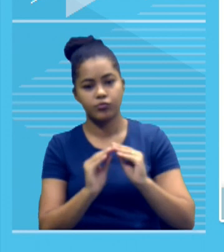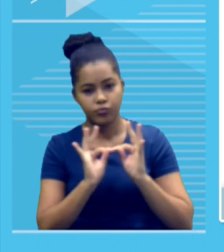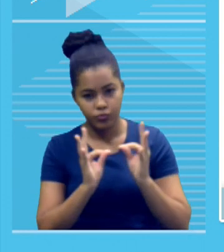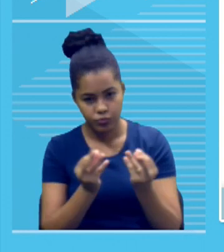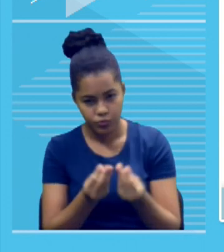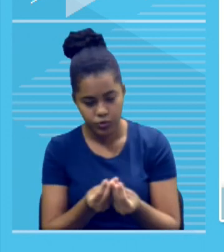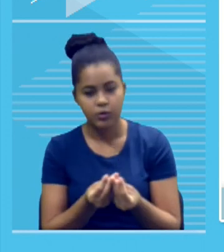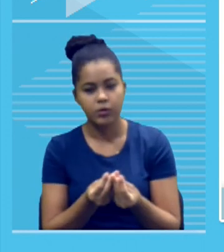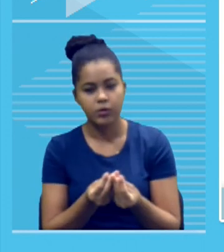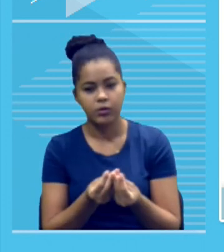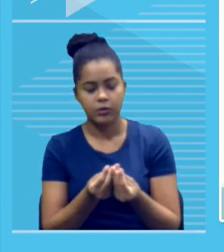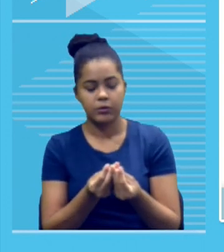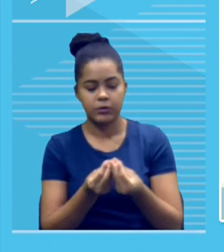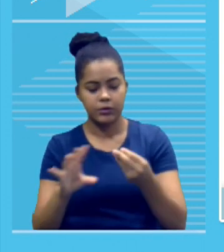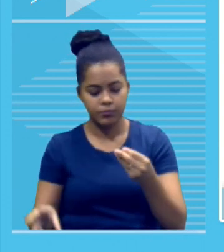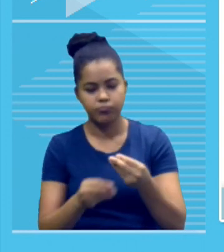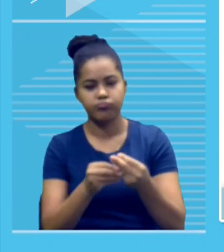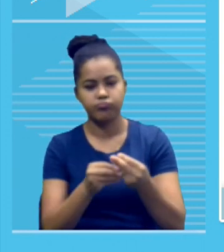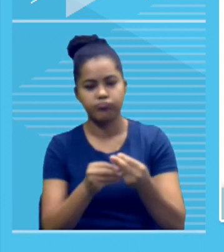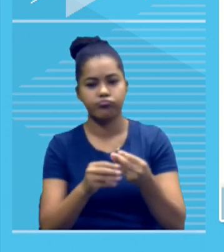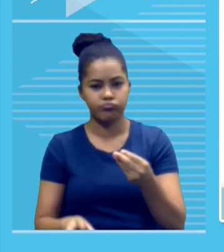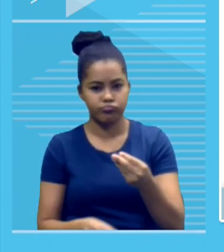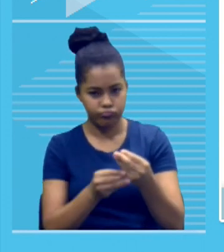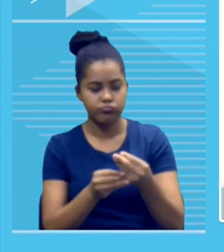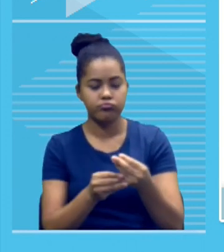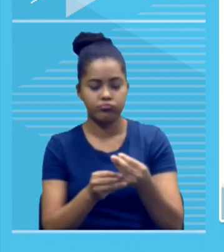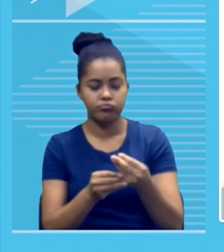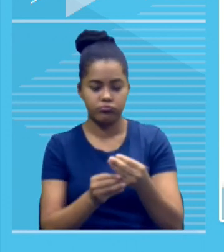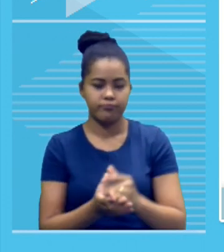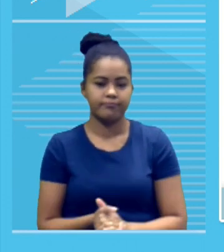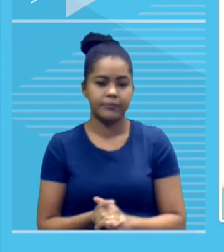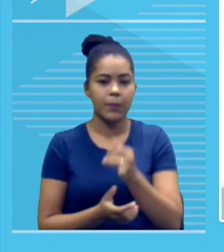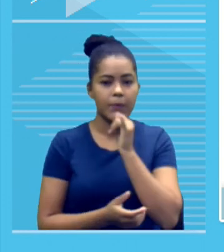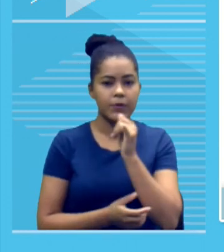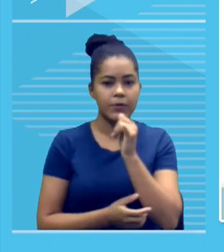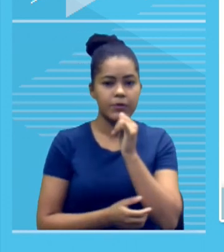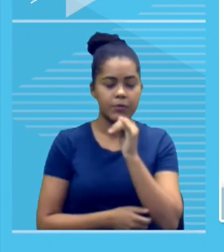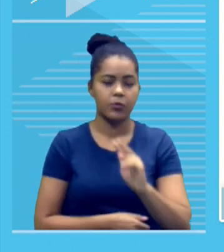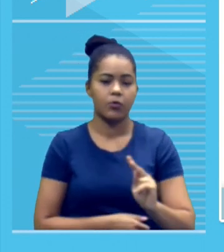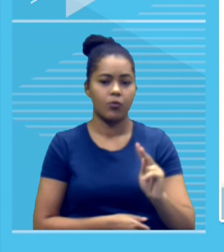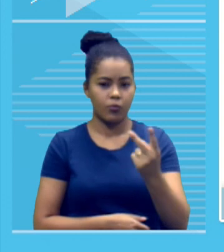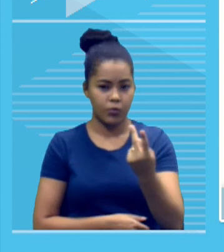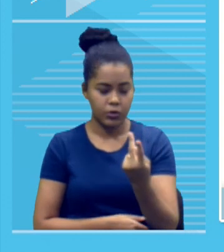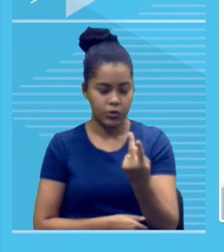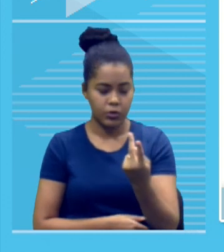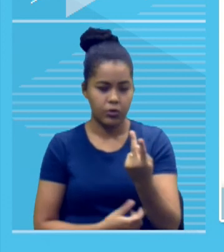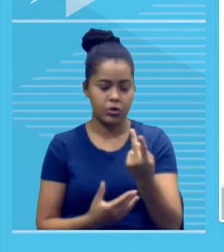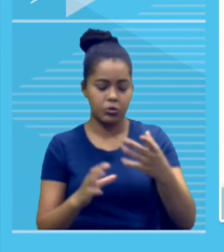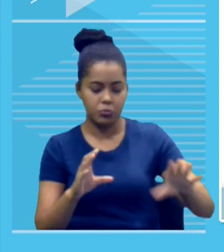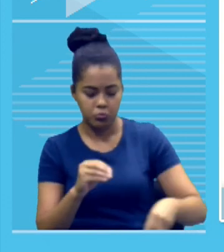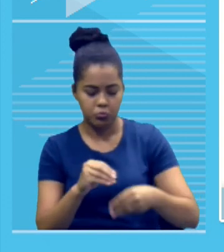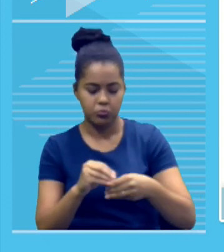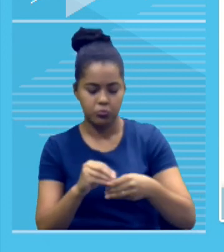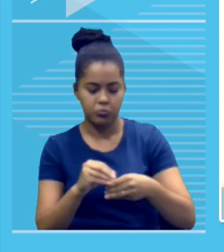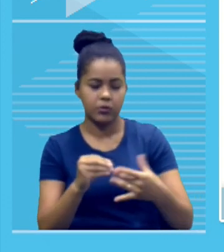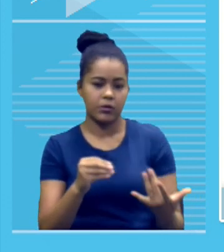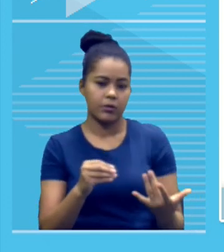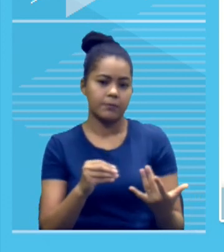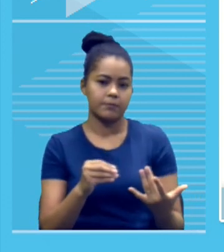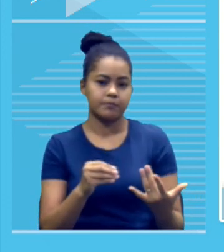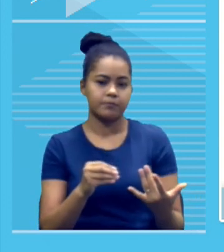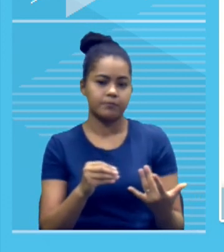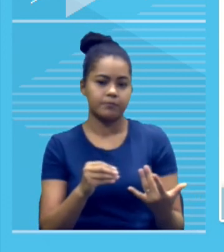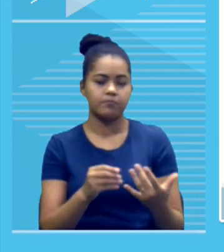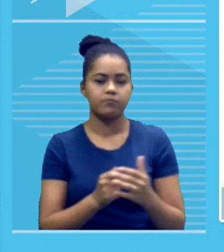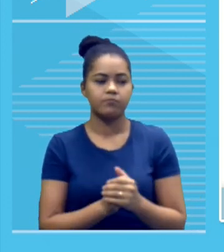substância inorgânica são acrescentados à molécula orgânica. Por exemplo, adição de hidrogênio. O hidrogênio é inorgânico, a qual